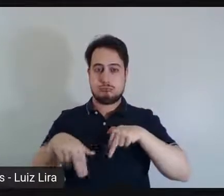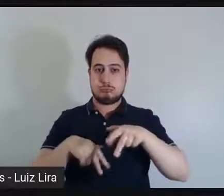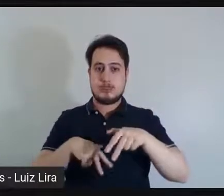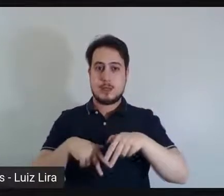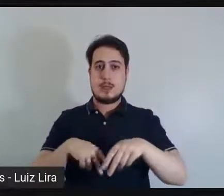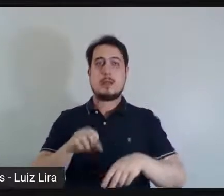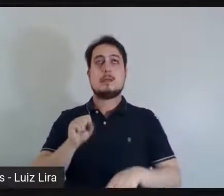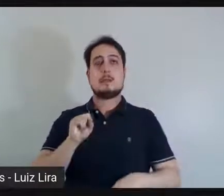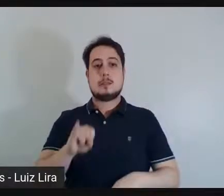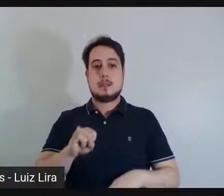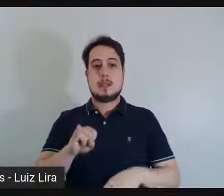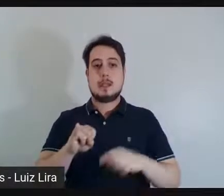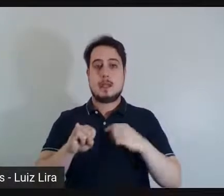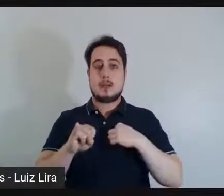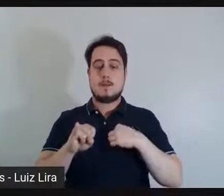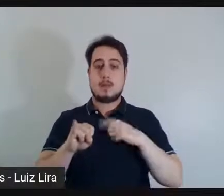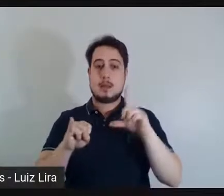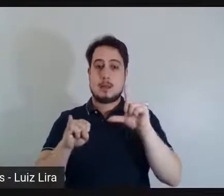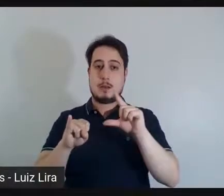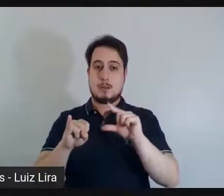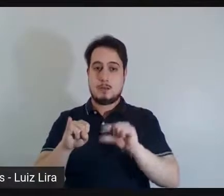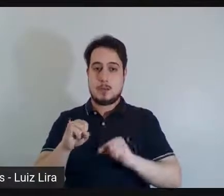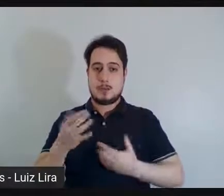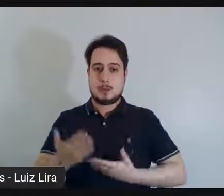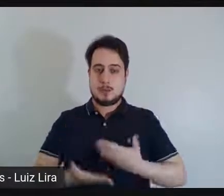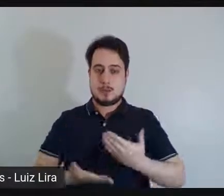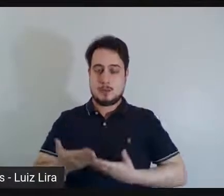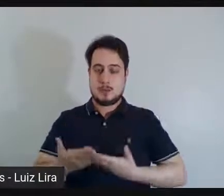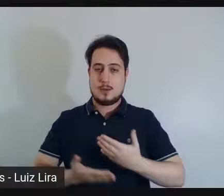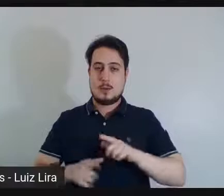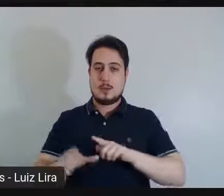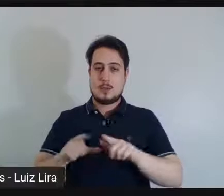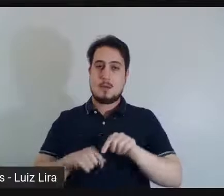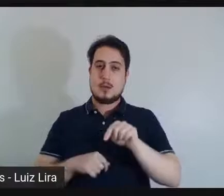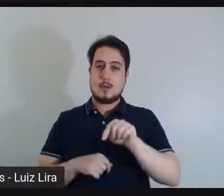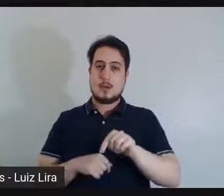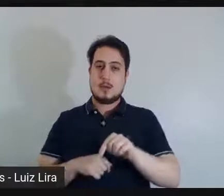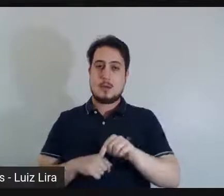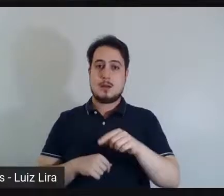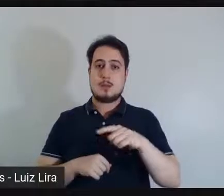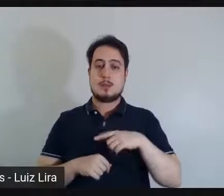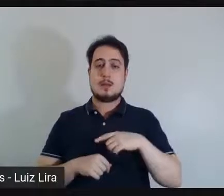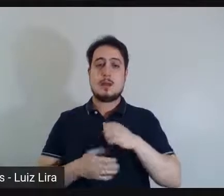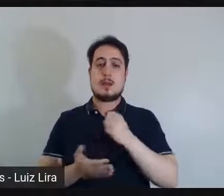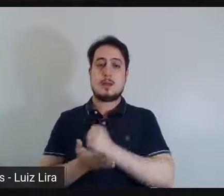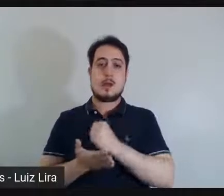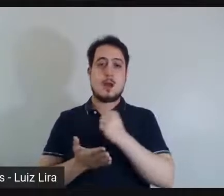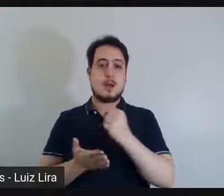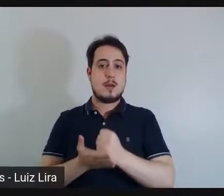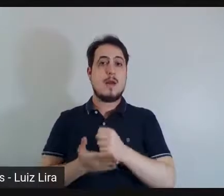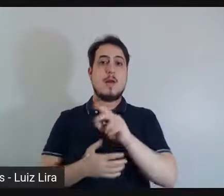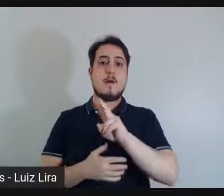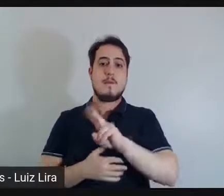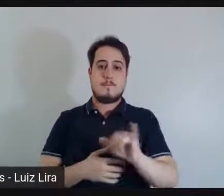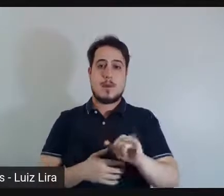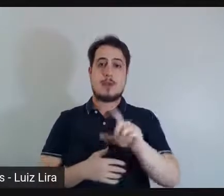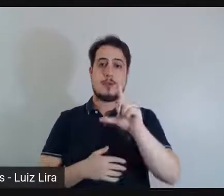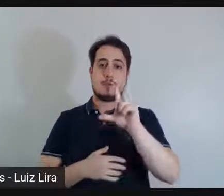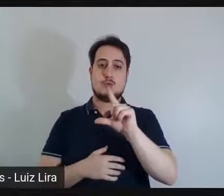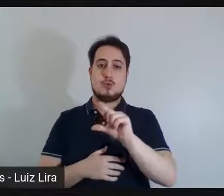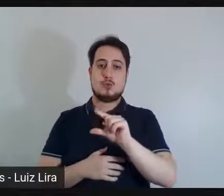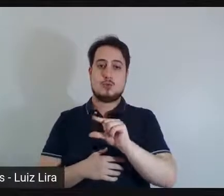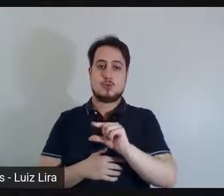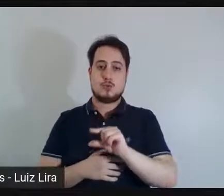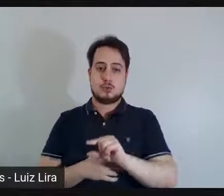vou ter menos servidores transitando, menos pessoas transitando, é um contrato que naturalmente ele vai se